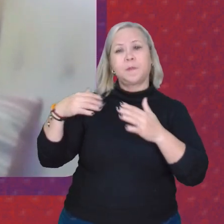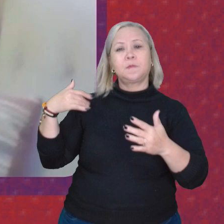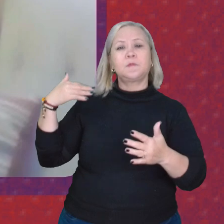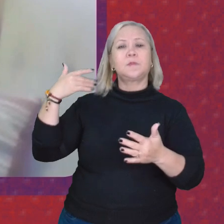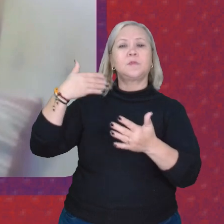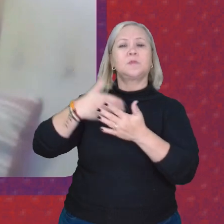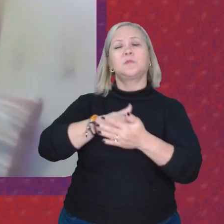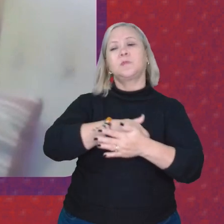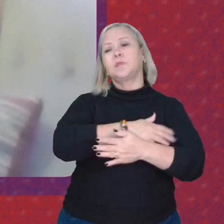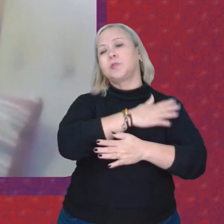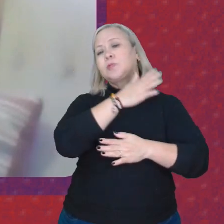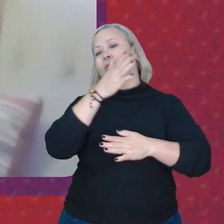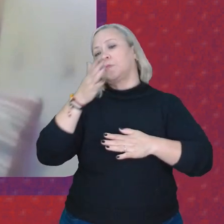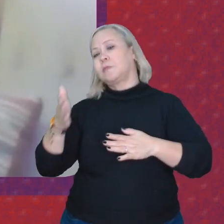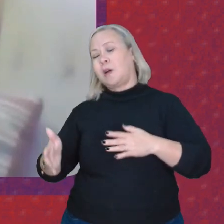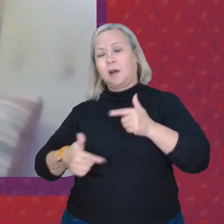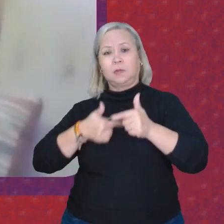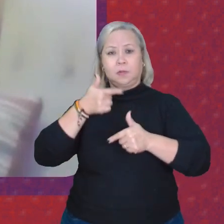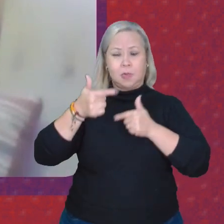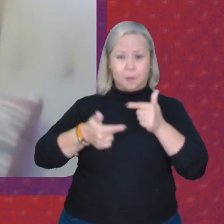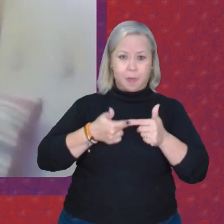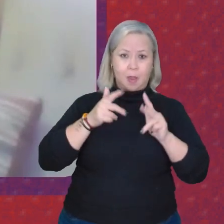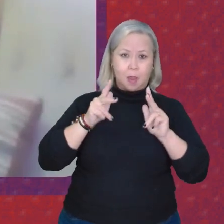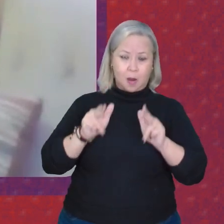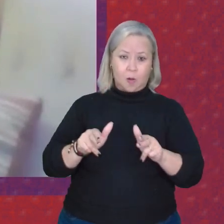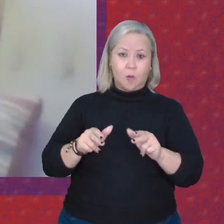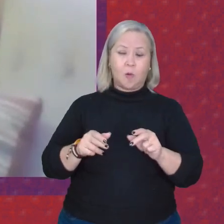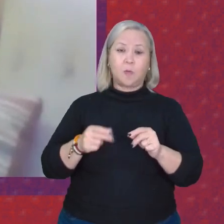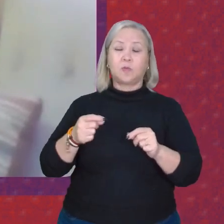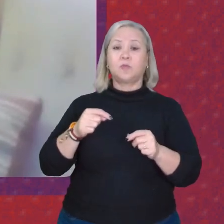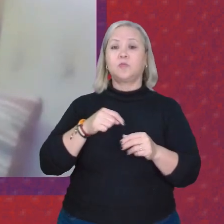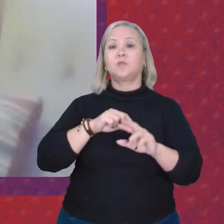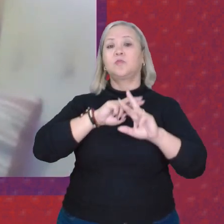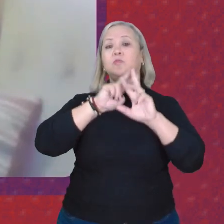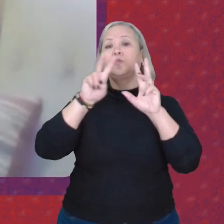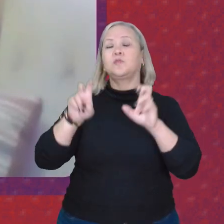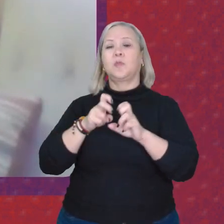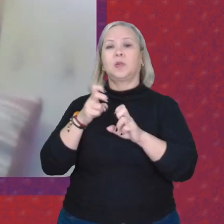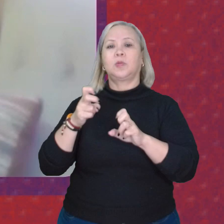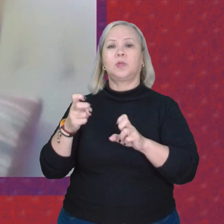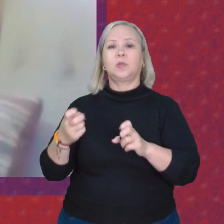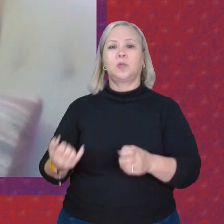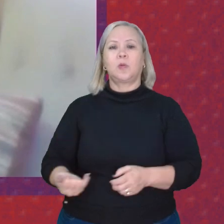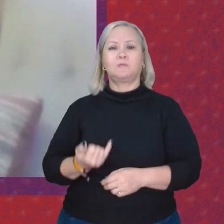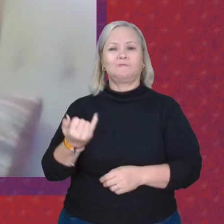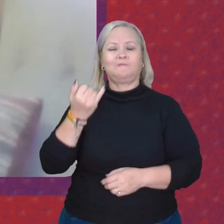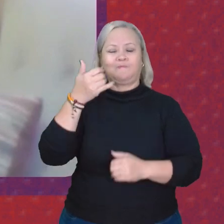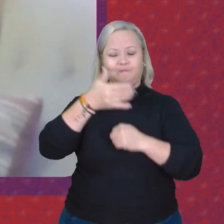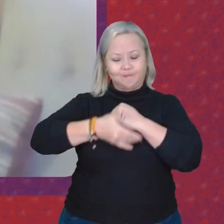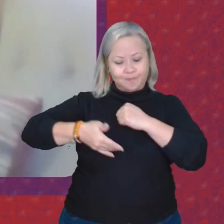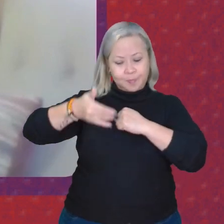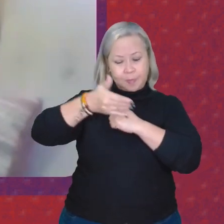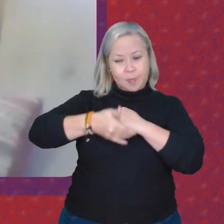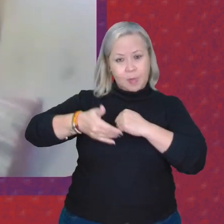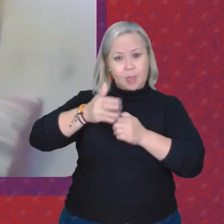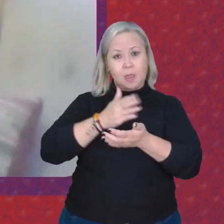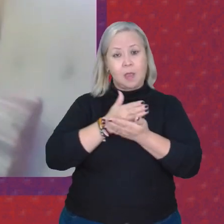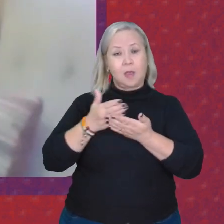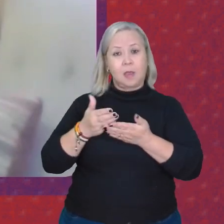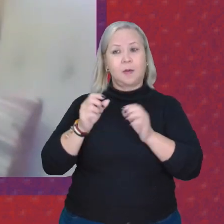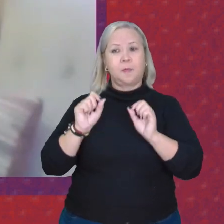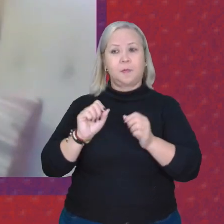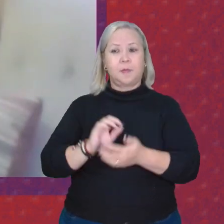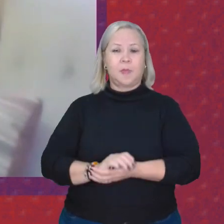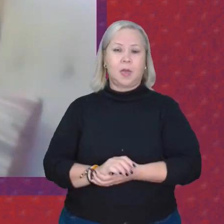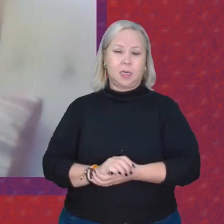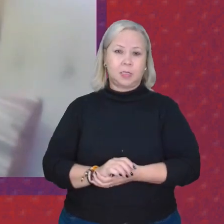de trabalho como um fator essencial e fundamental, né, a partir da